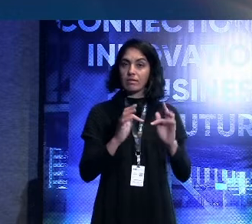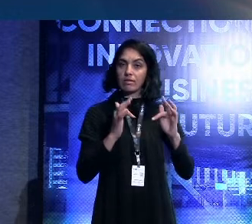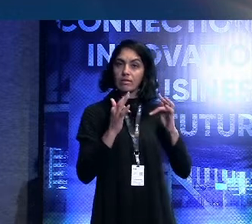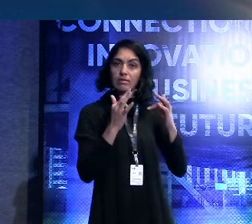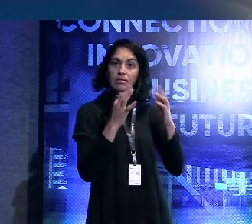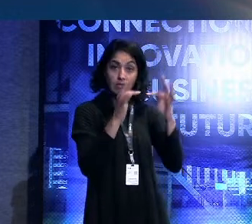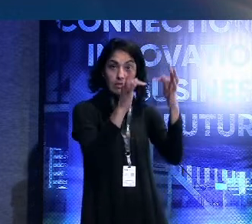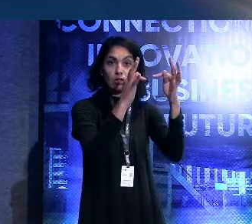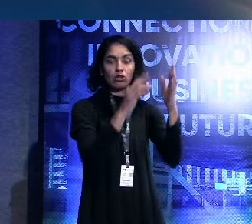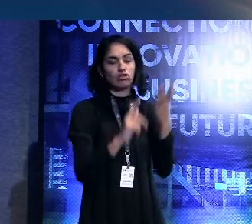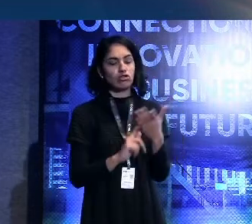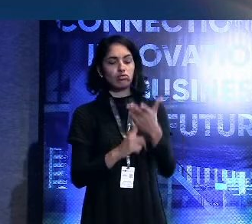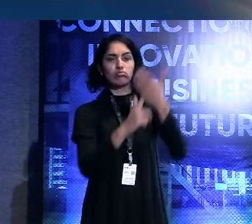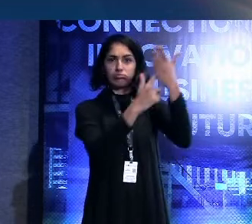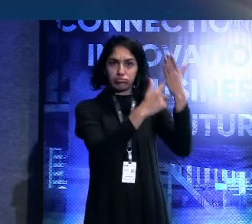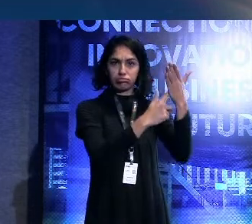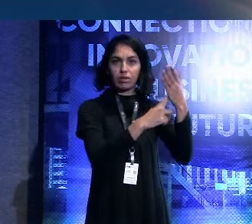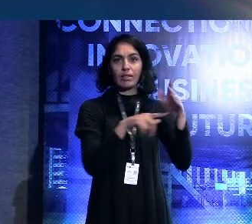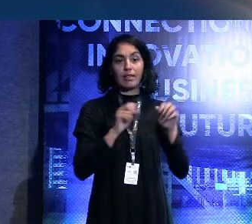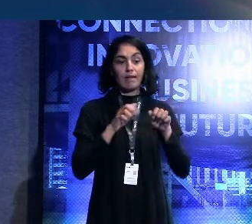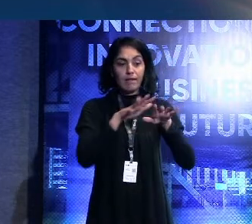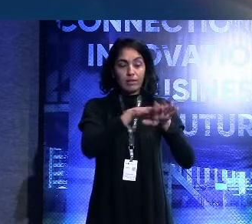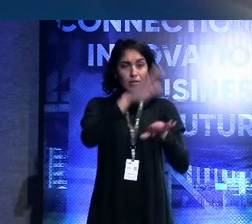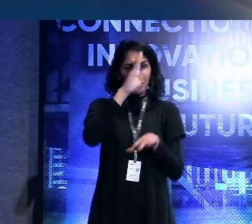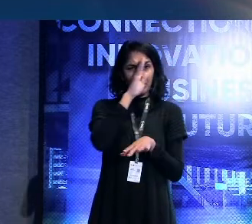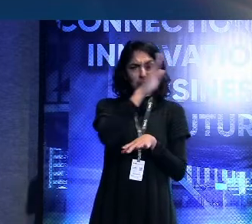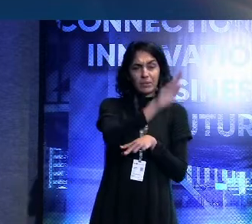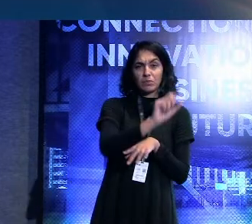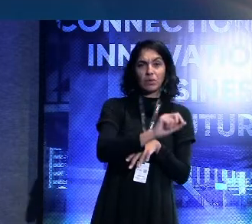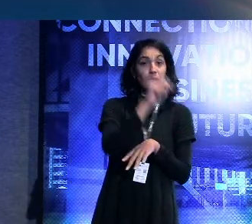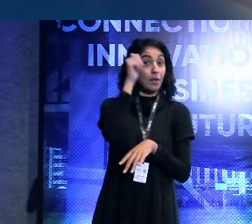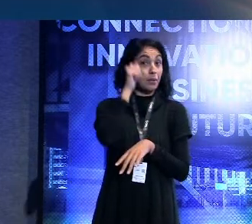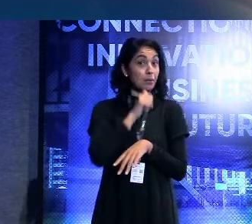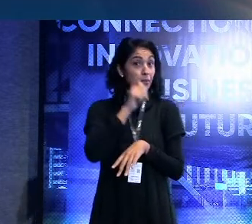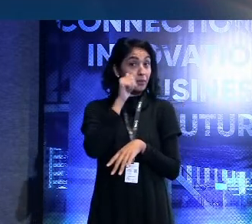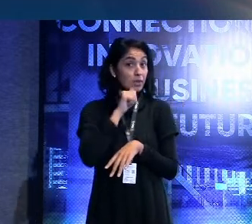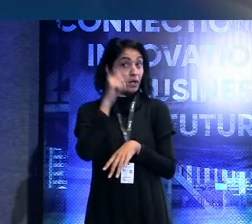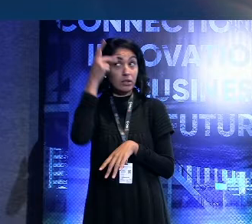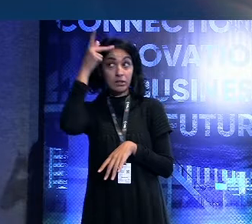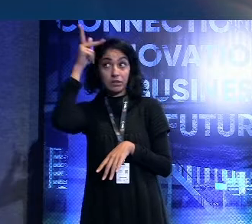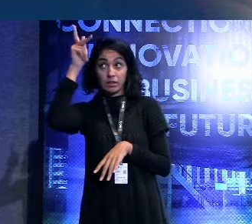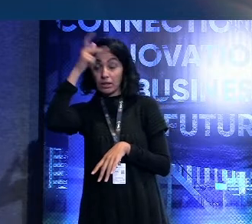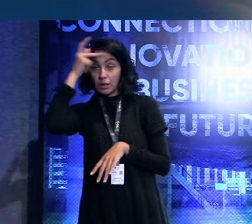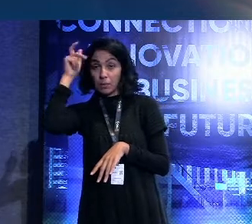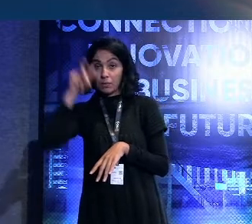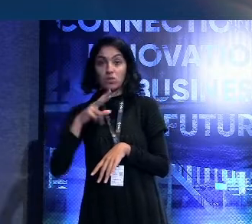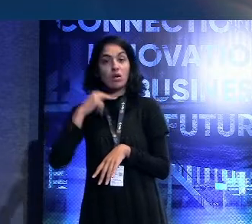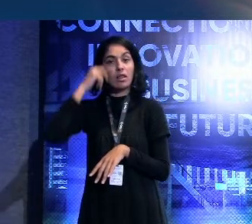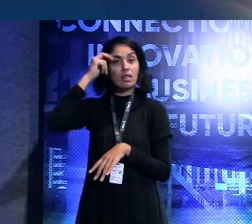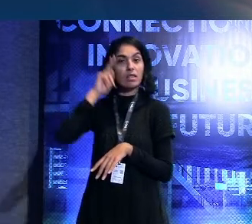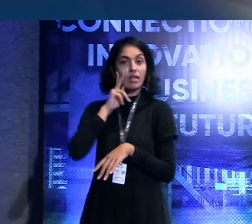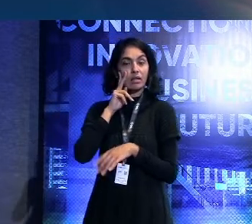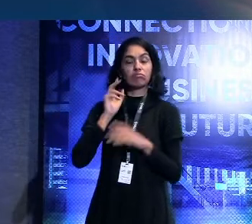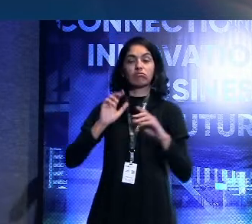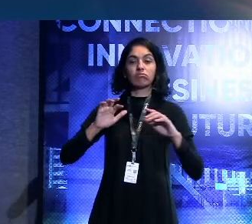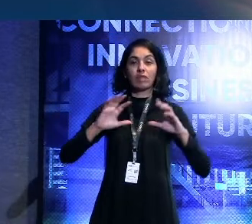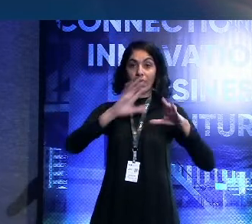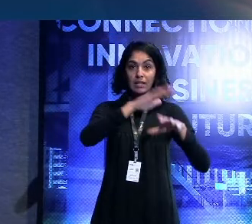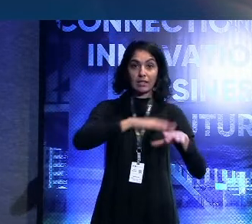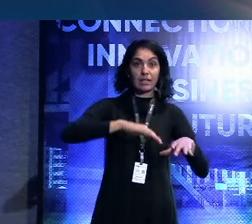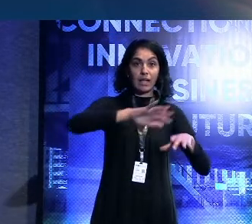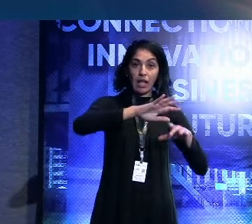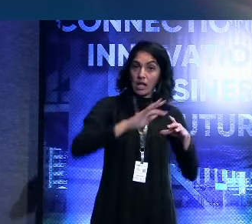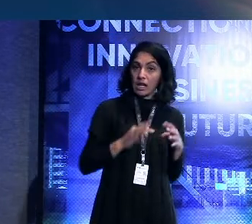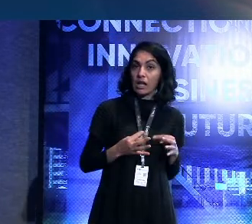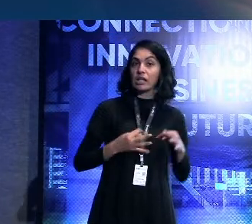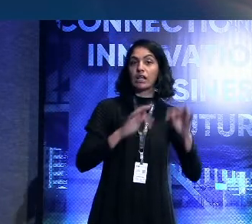fato, à inclusão, principalmente de mulheres e de pessoas negras dentro da área de tecnologia do grupo. Essa é a nossa grande missão com o Desenvolve. Nesse ano